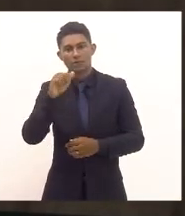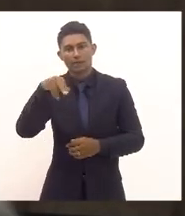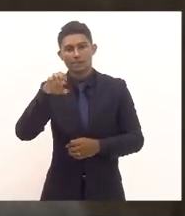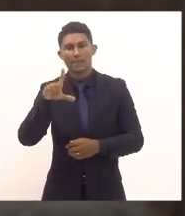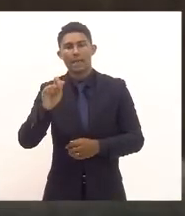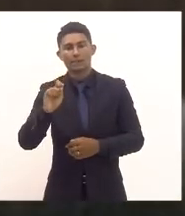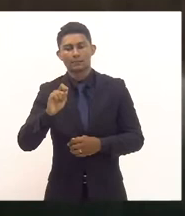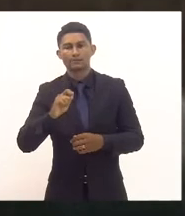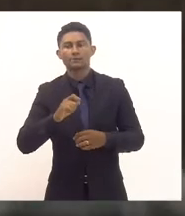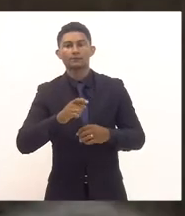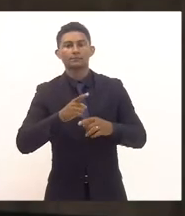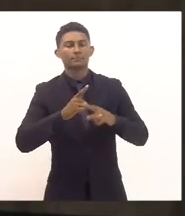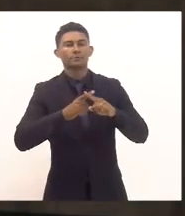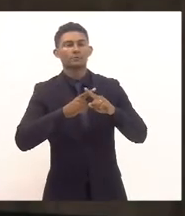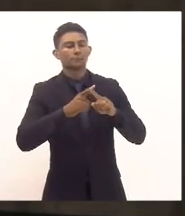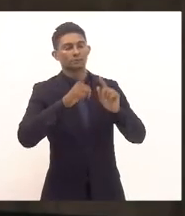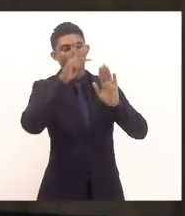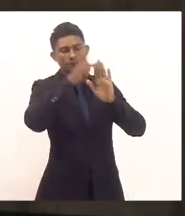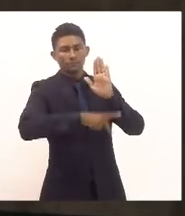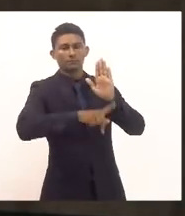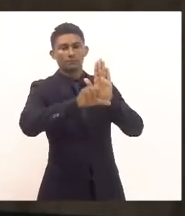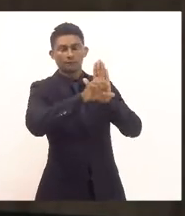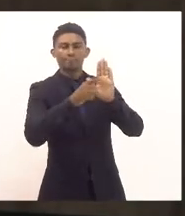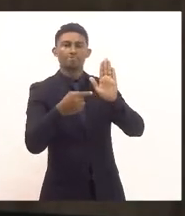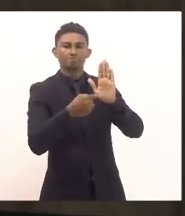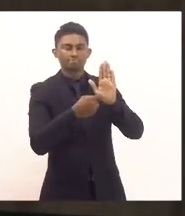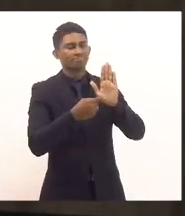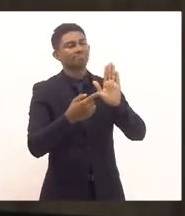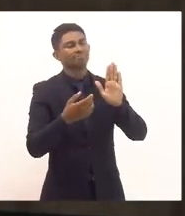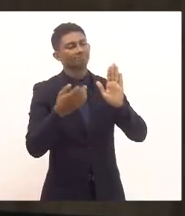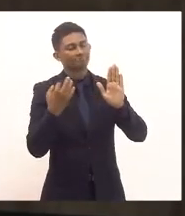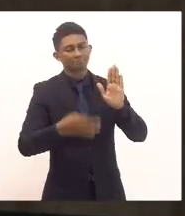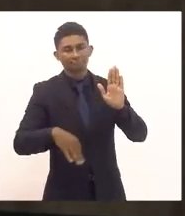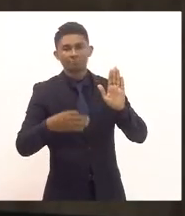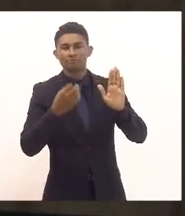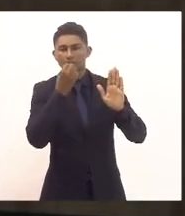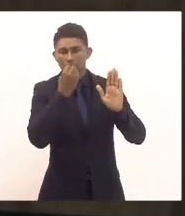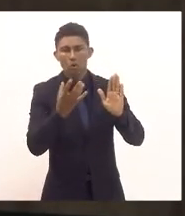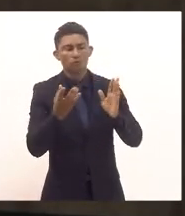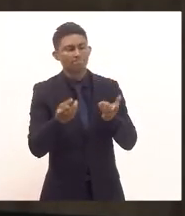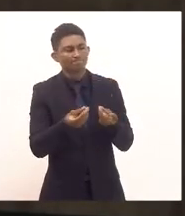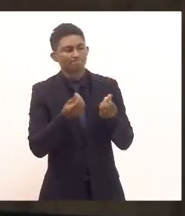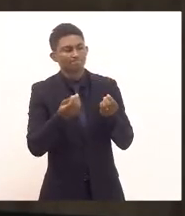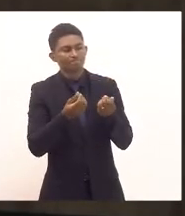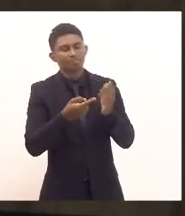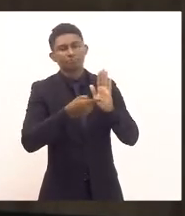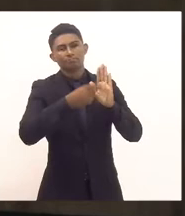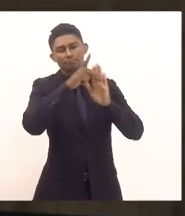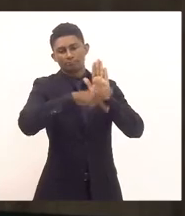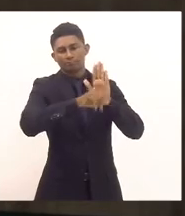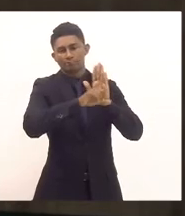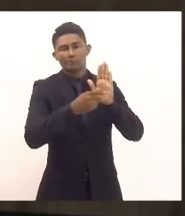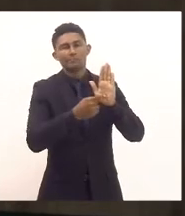de Farmácia Pacheco de tá sensibilidade e ao mesmo tempo vai